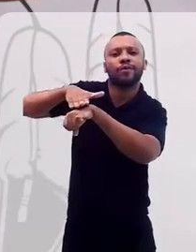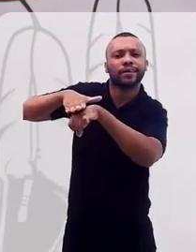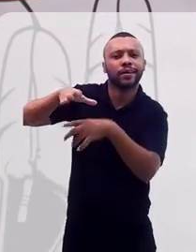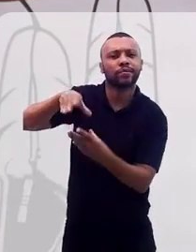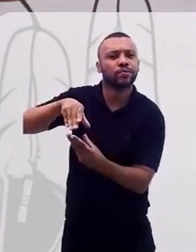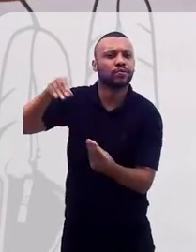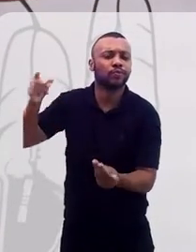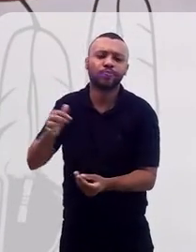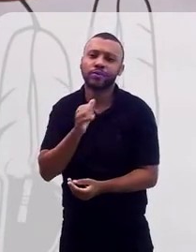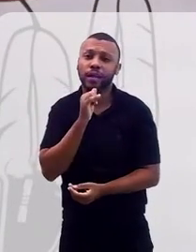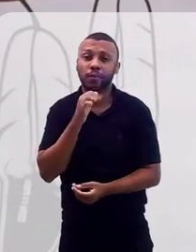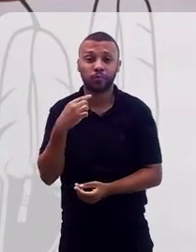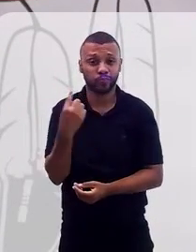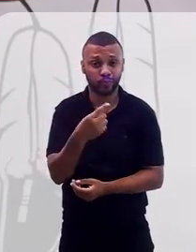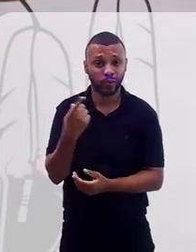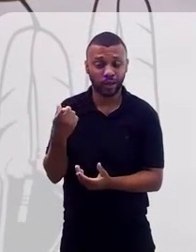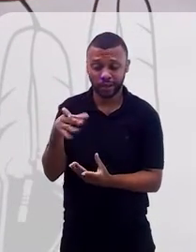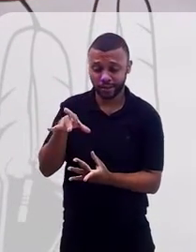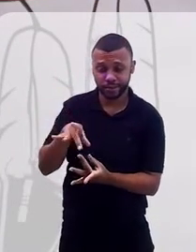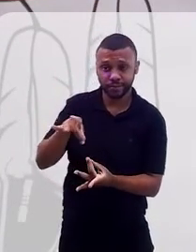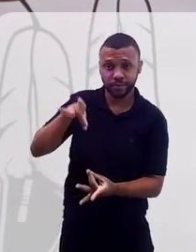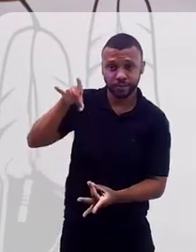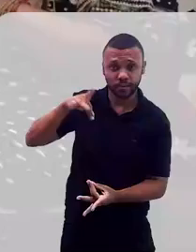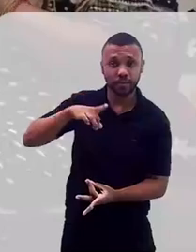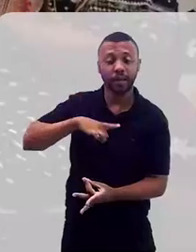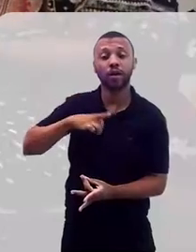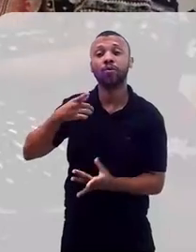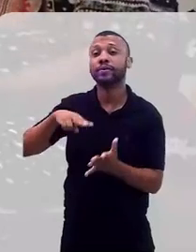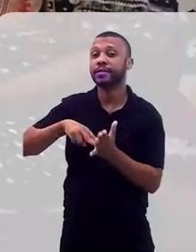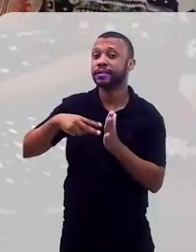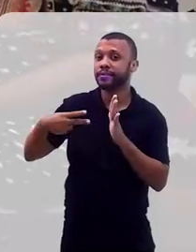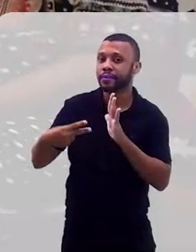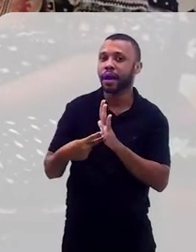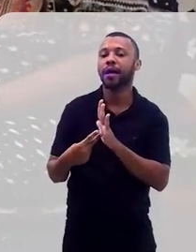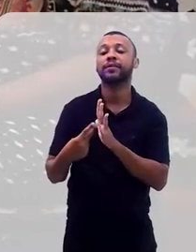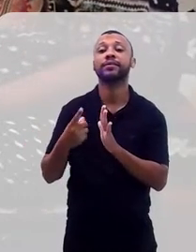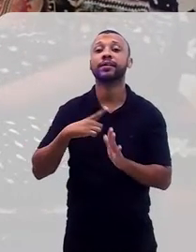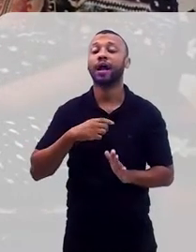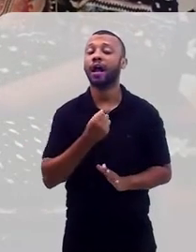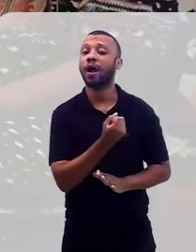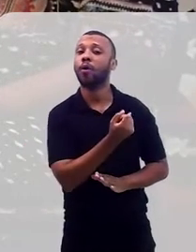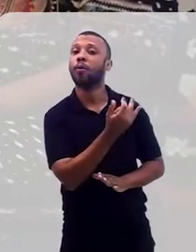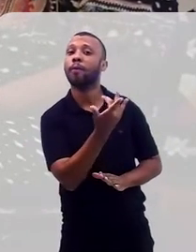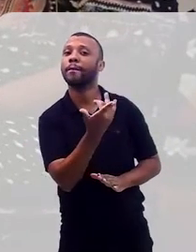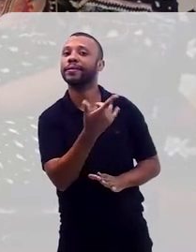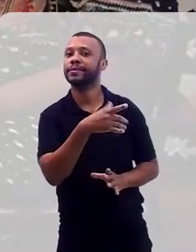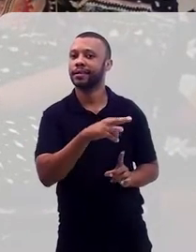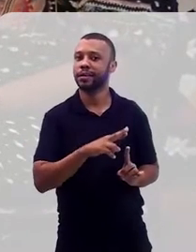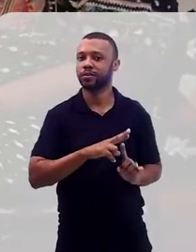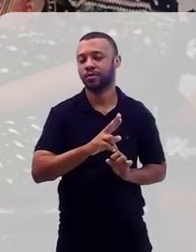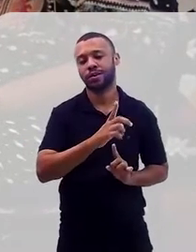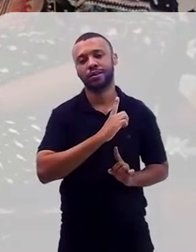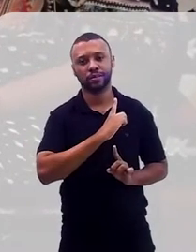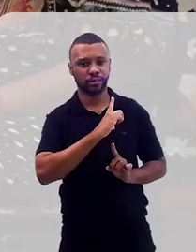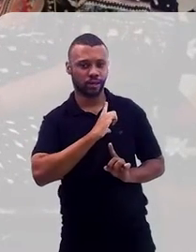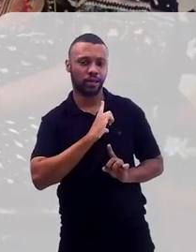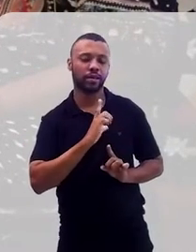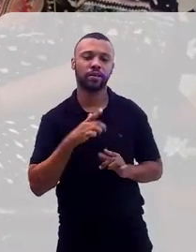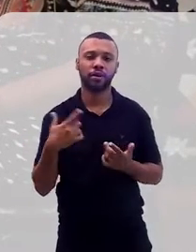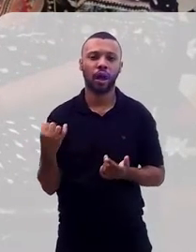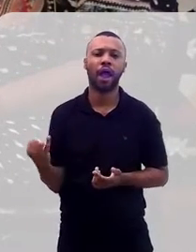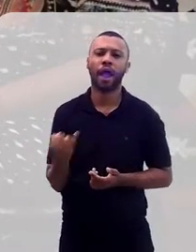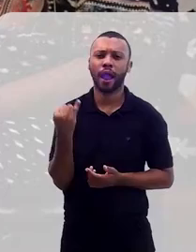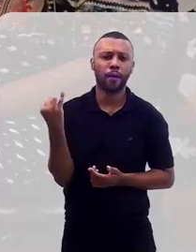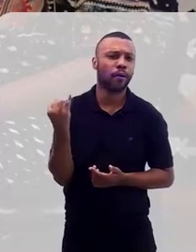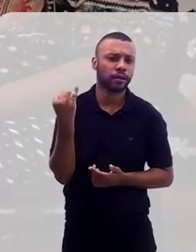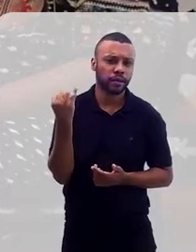permite falar sobre o Espírito para nós tem uma conotação outra que algumas religiões têm né então